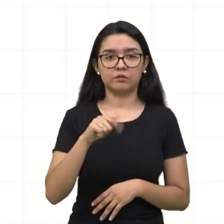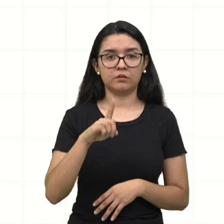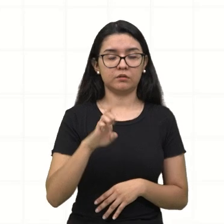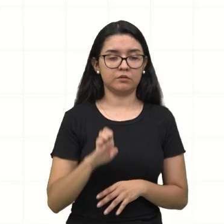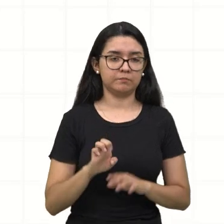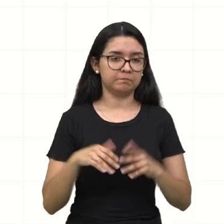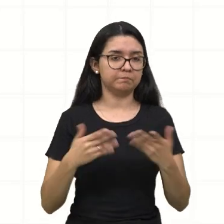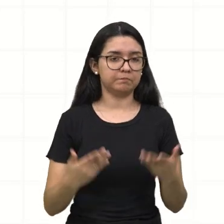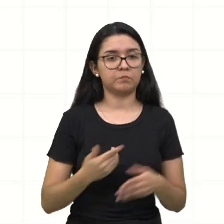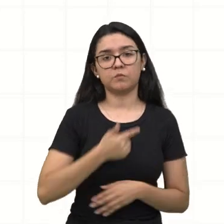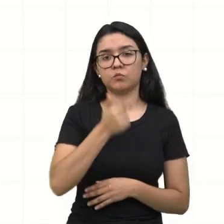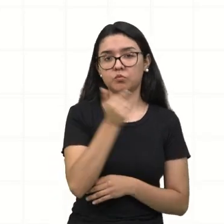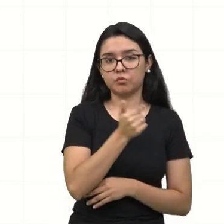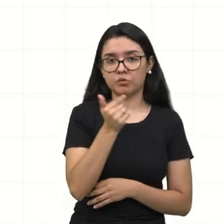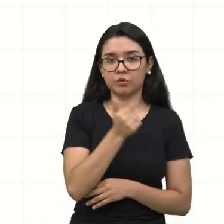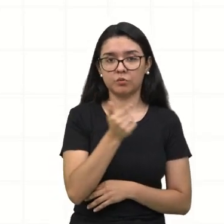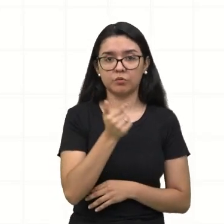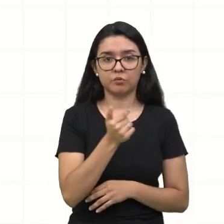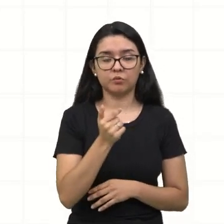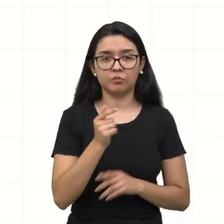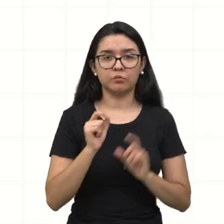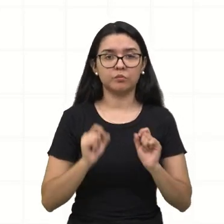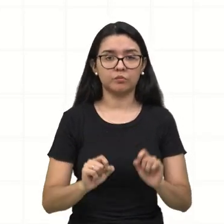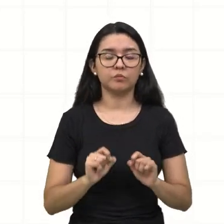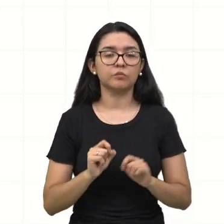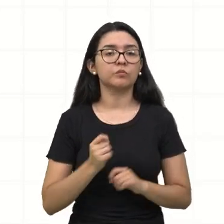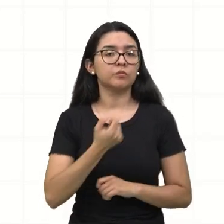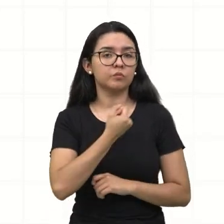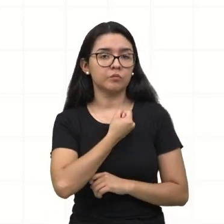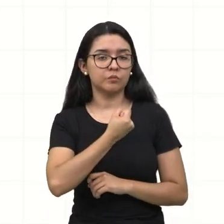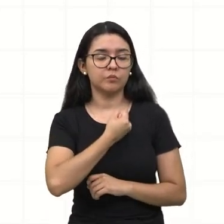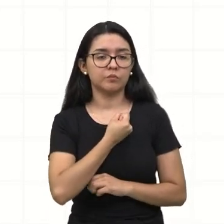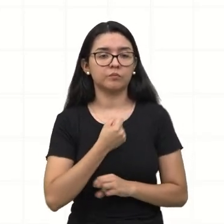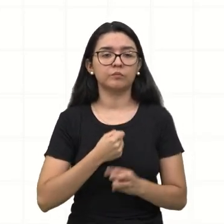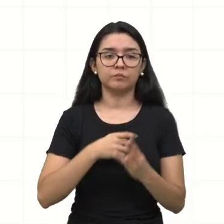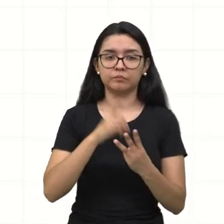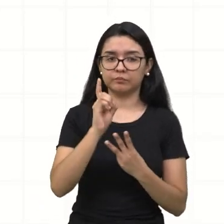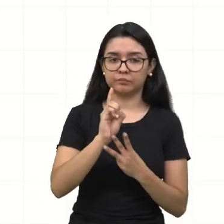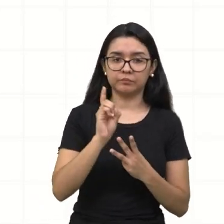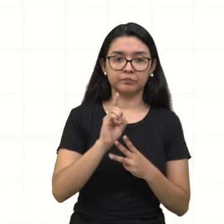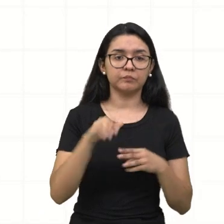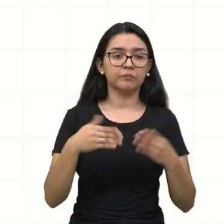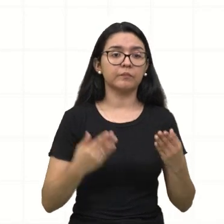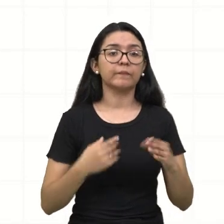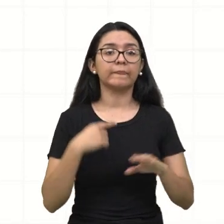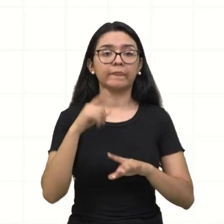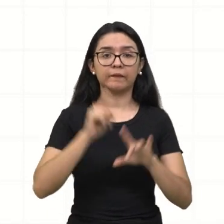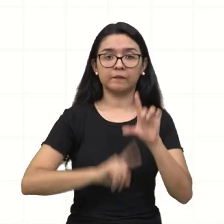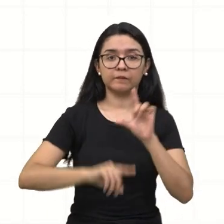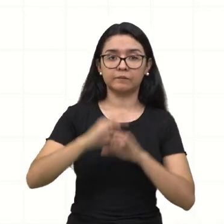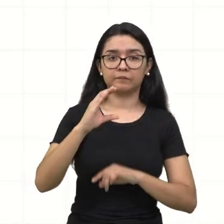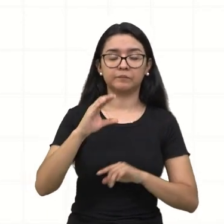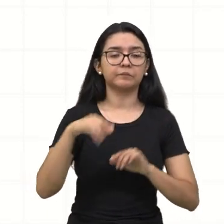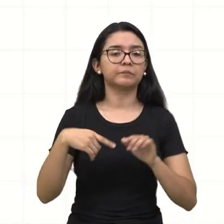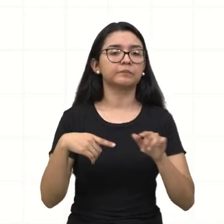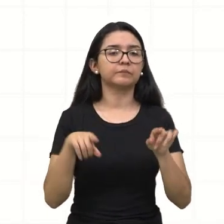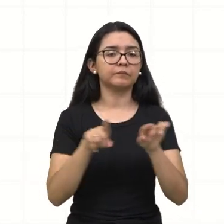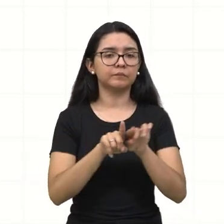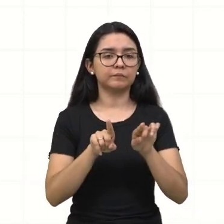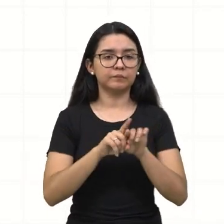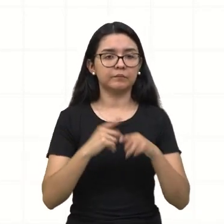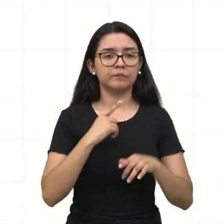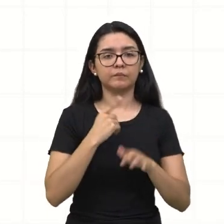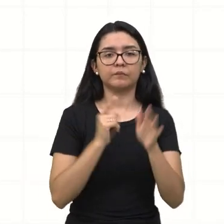É o segundo número, contando da direita para a esquerda, dezena de unidade. E na letra C, temos essa situação aqui,